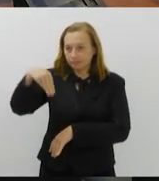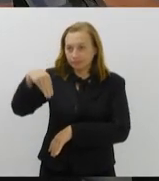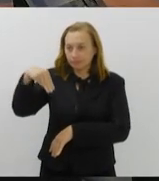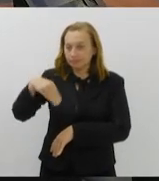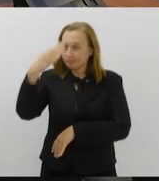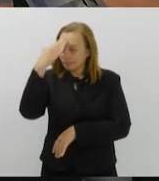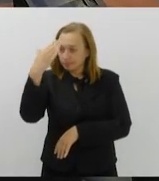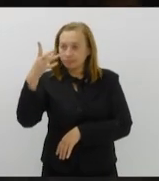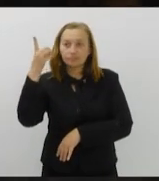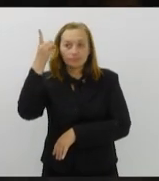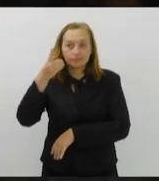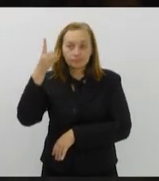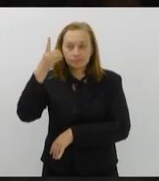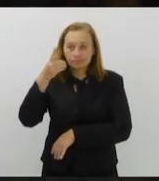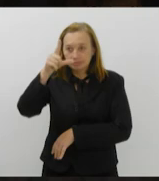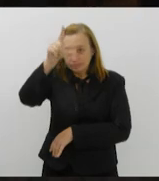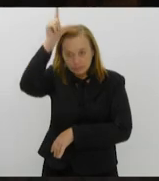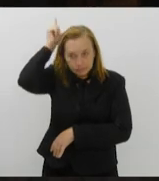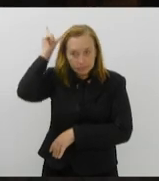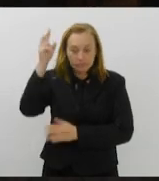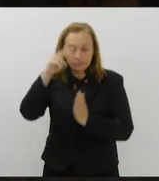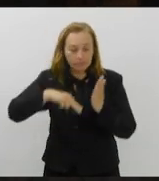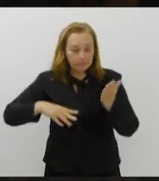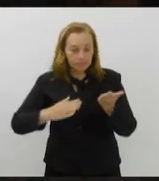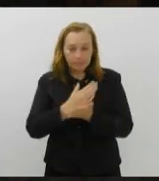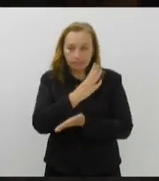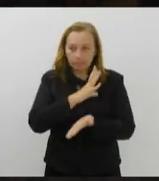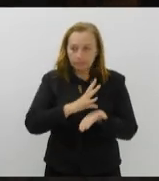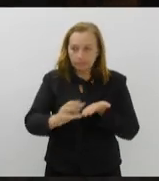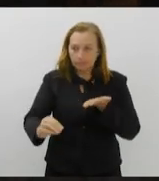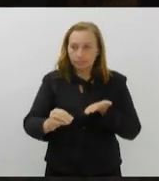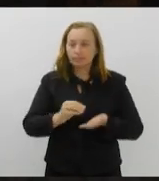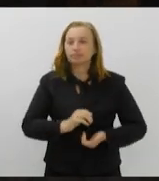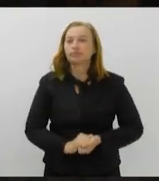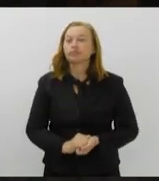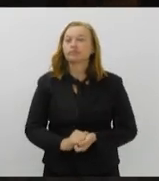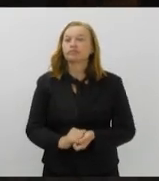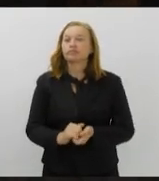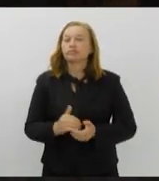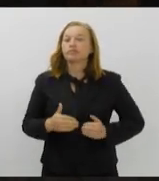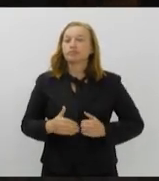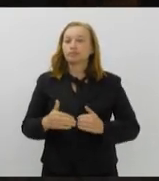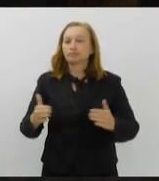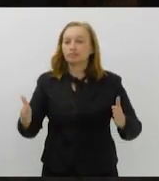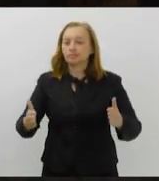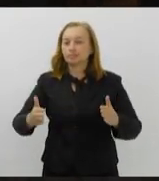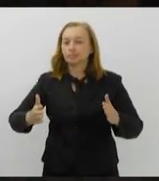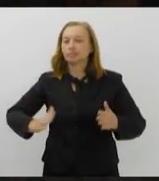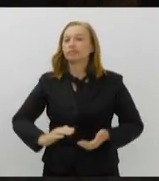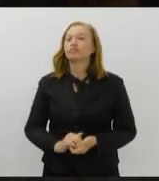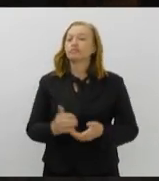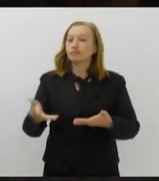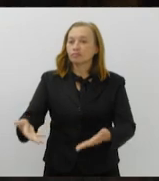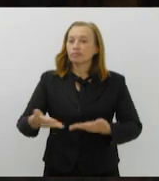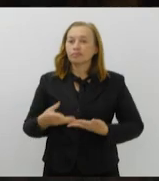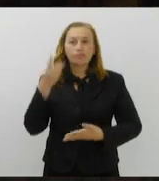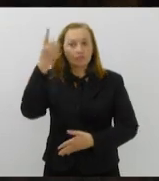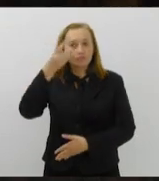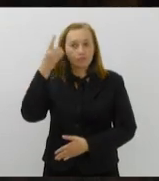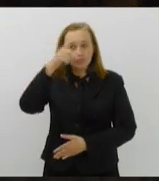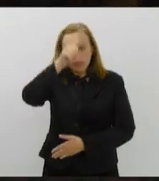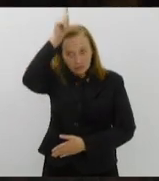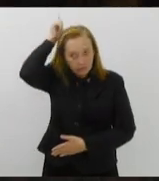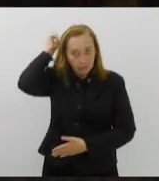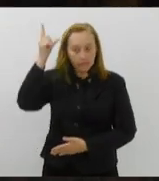Obrigado Deputado Luis Paulo Lida e aprovada a ata passa-se ao expediente Inicial onde convido meu amigo deputado Luis